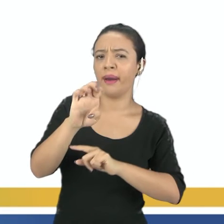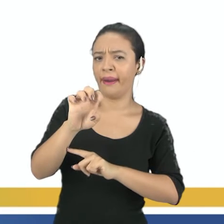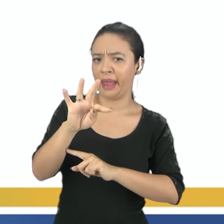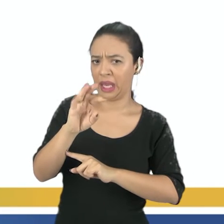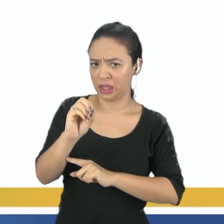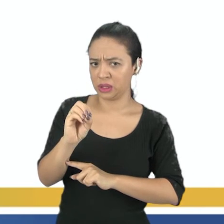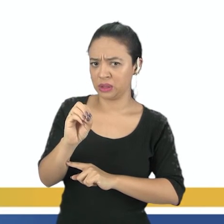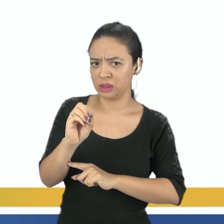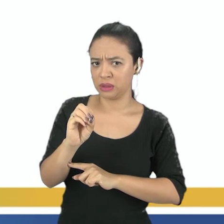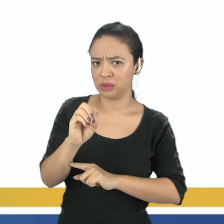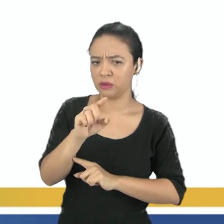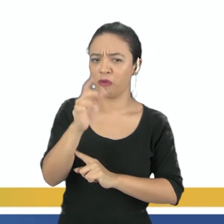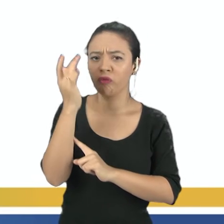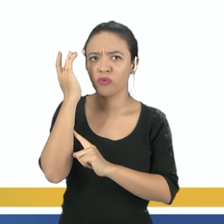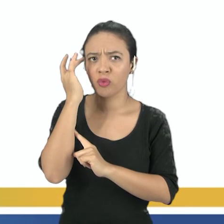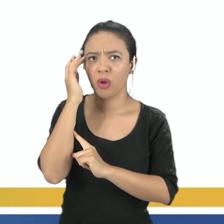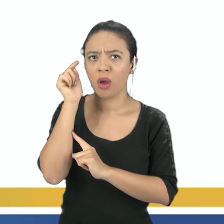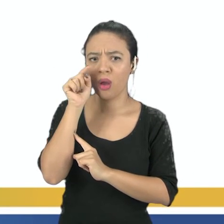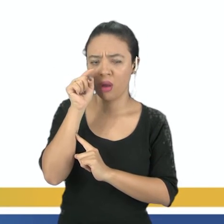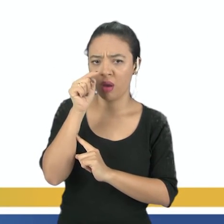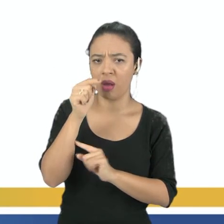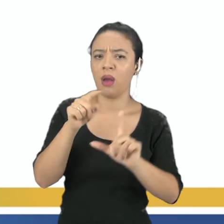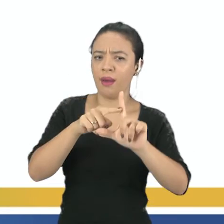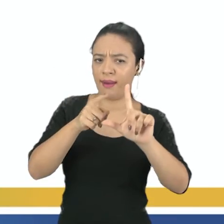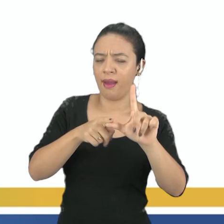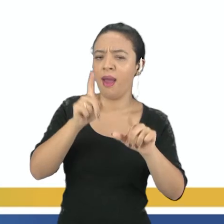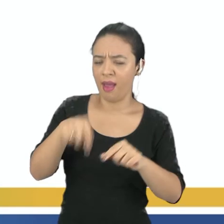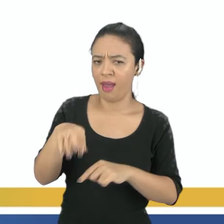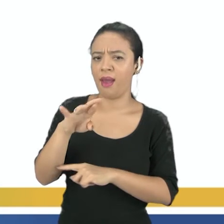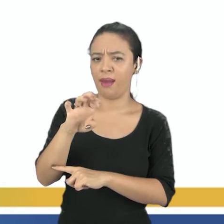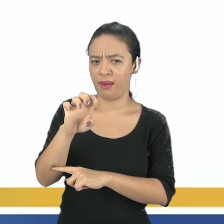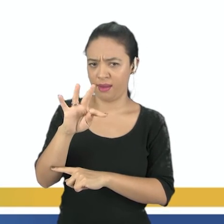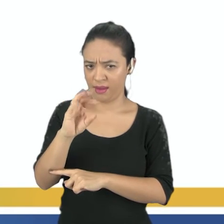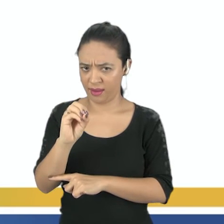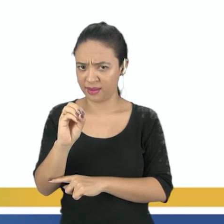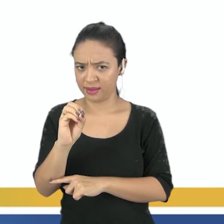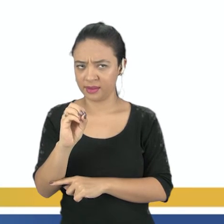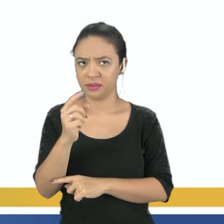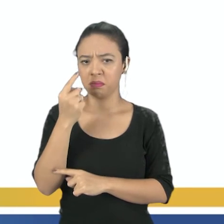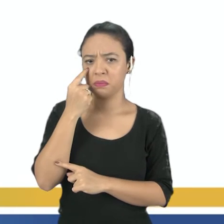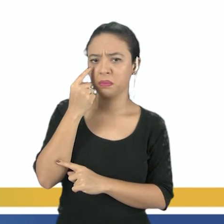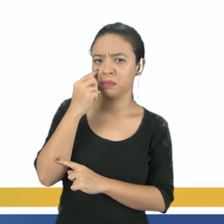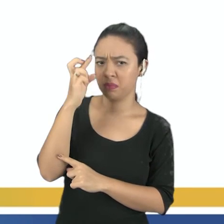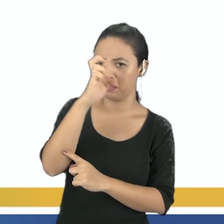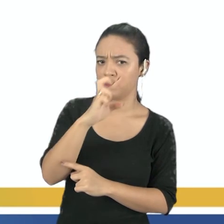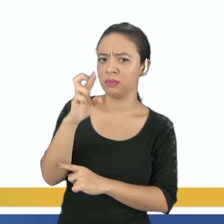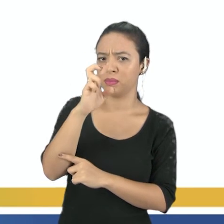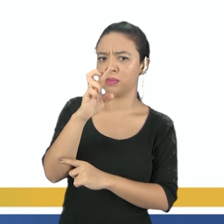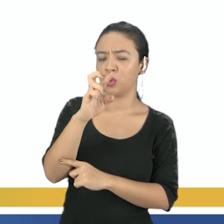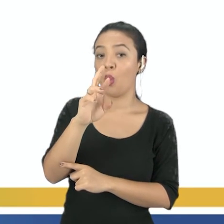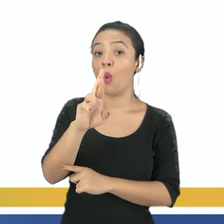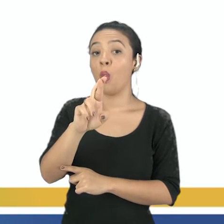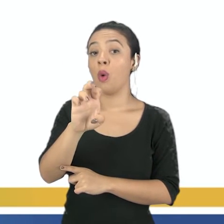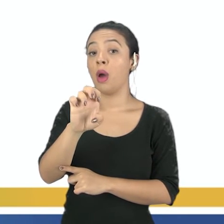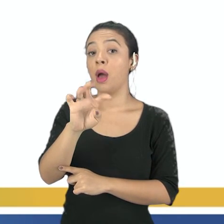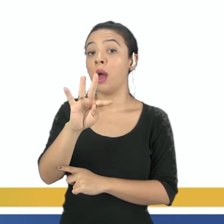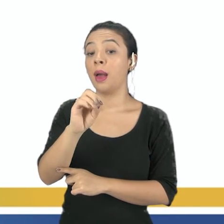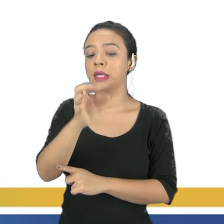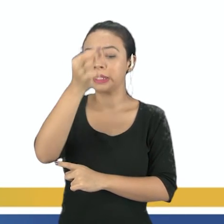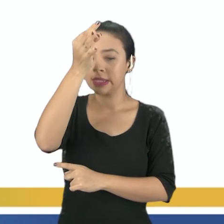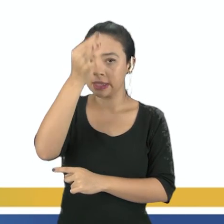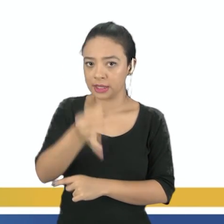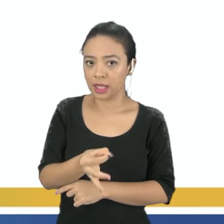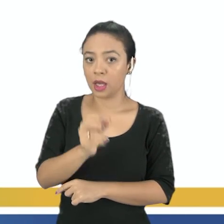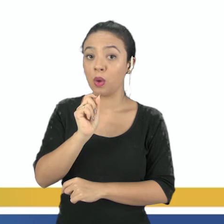ângulo reto vocês acham que esse ângulo tá indicando um ângulo reto vamos observar que o ângulo reto é um ângulo que mede